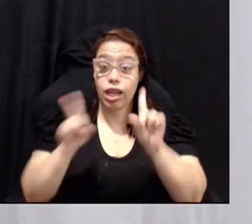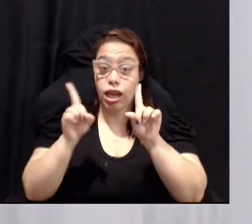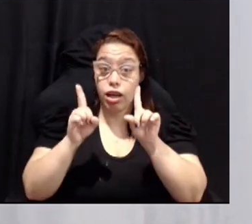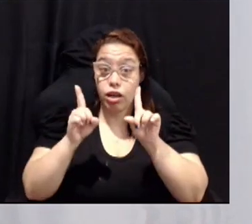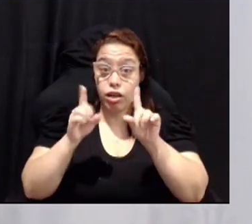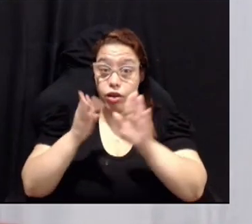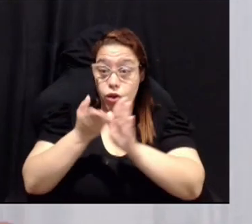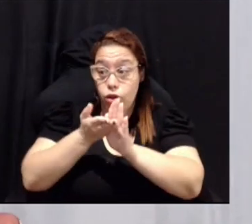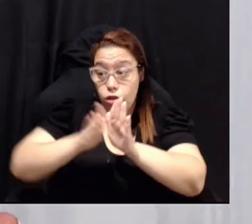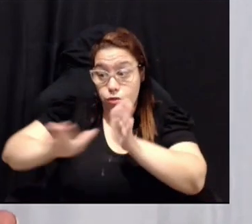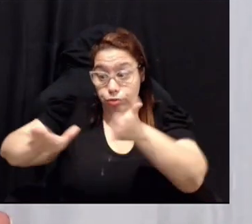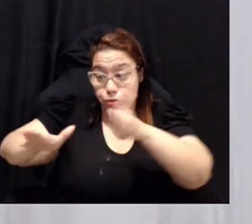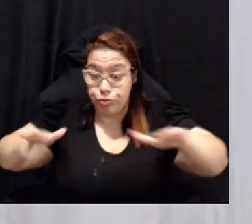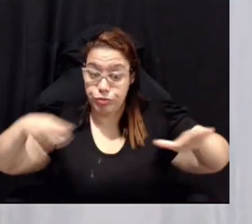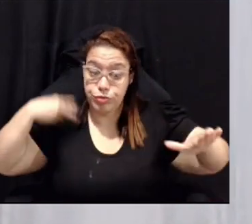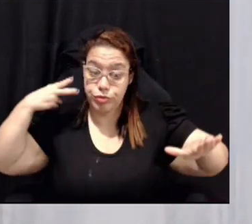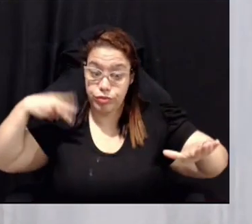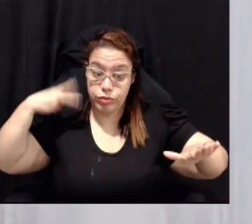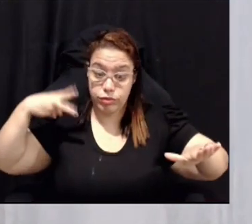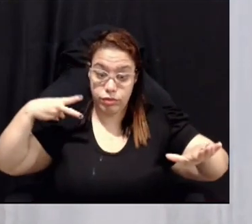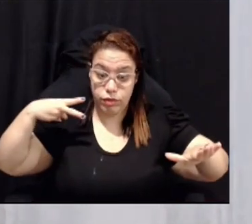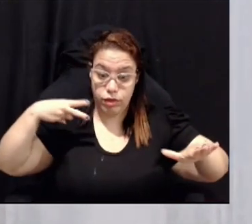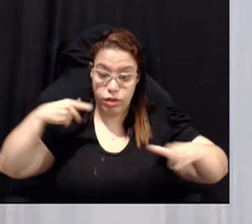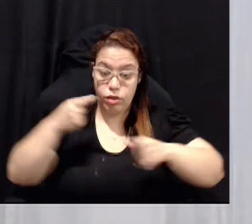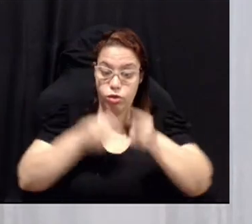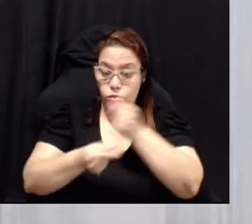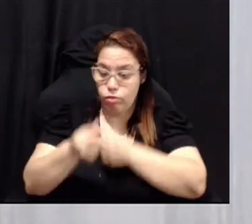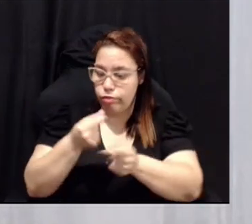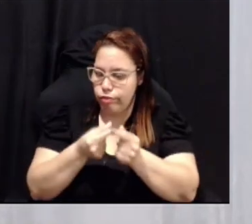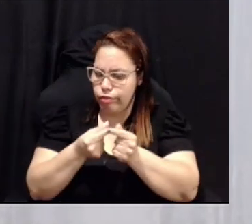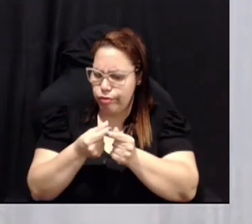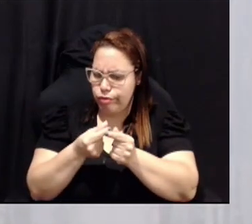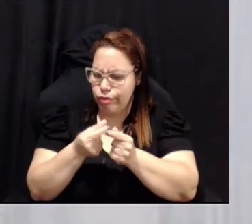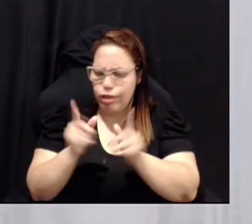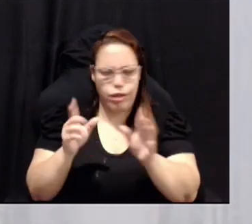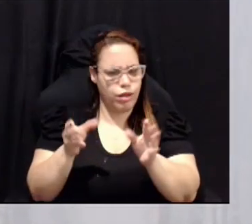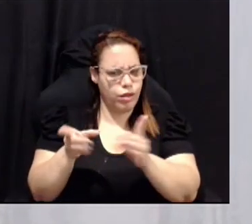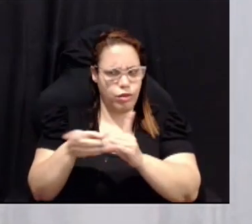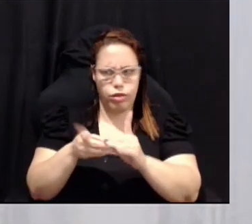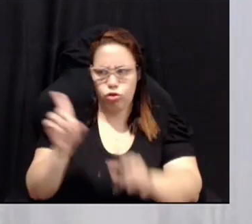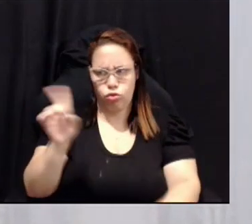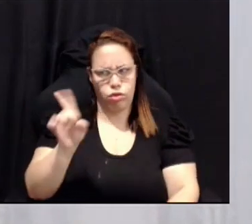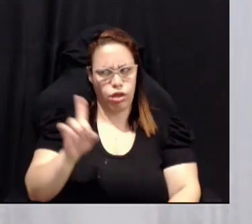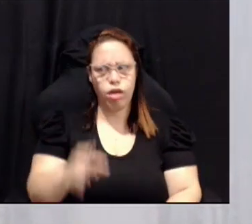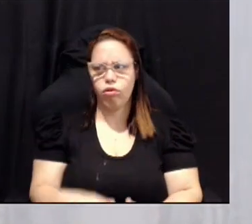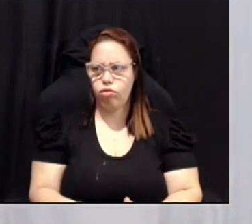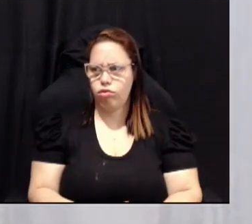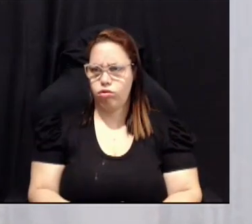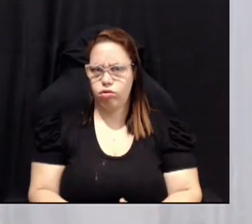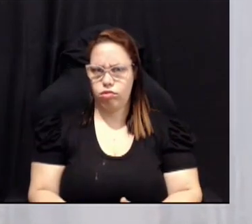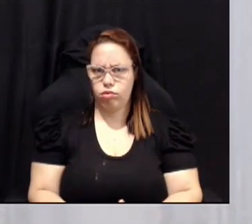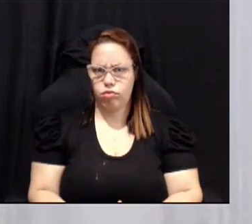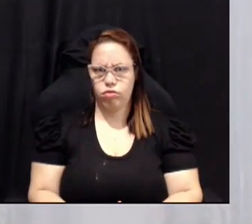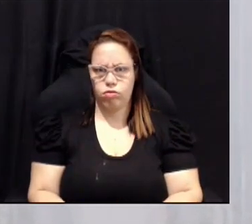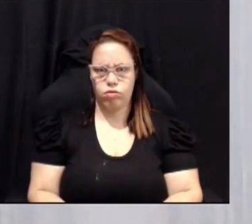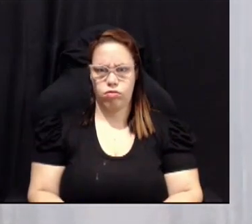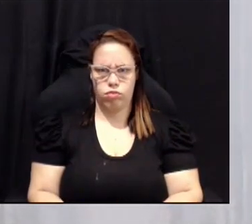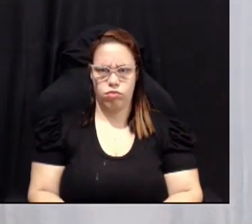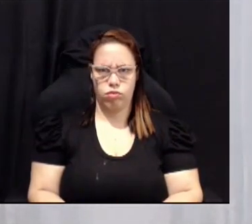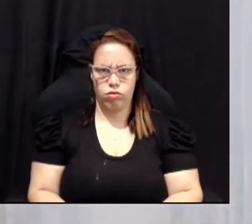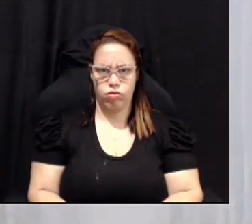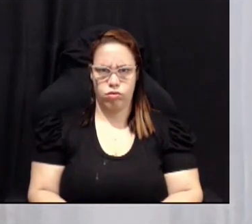a política do mercado financeiro, porque elas andam juntas, né? Eles têm o mesmo ali, então pode